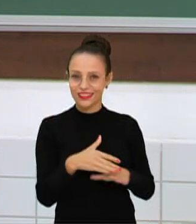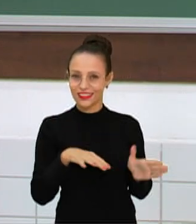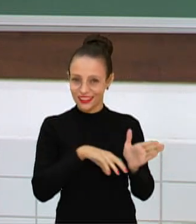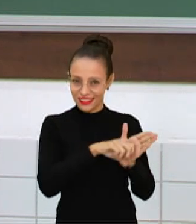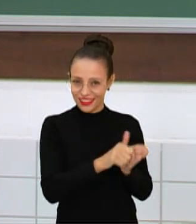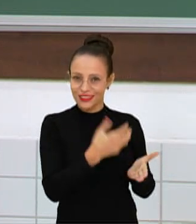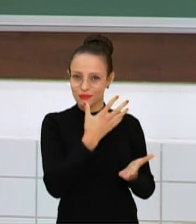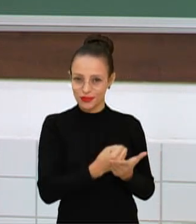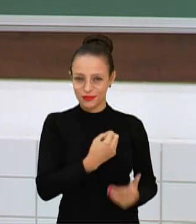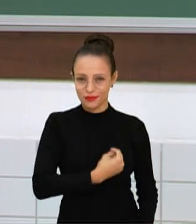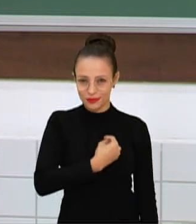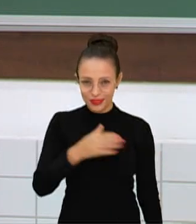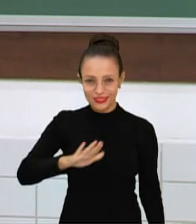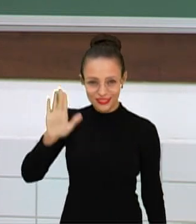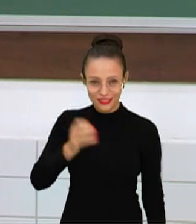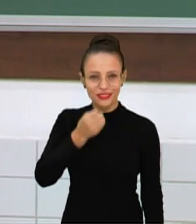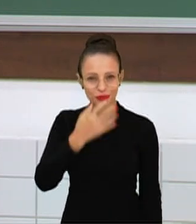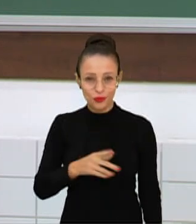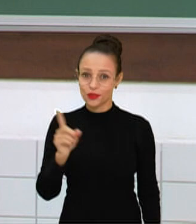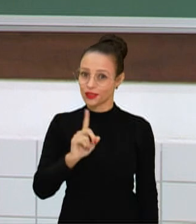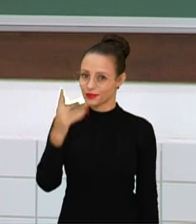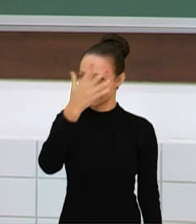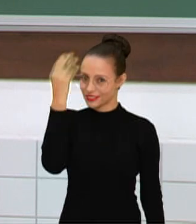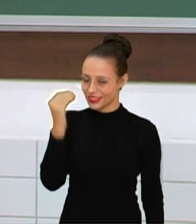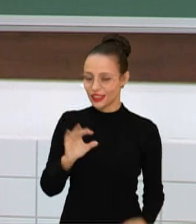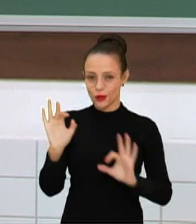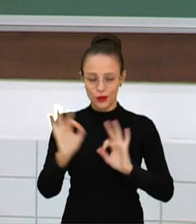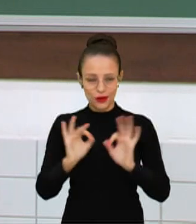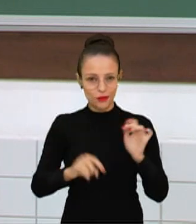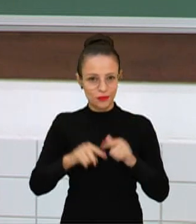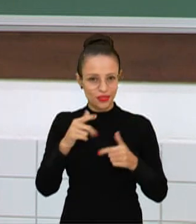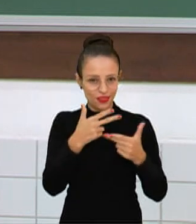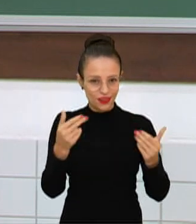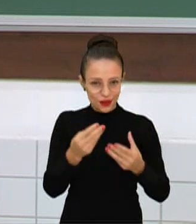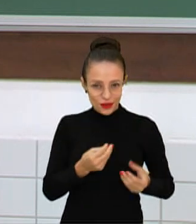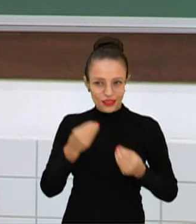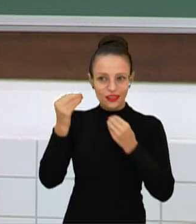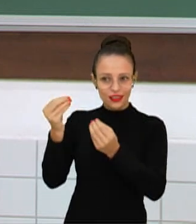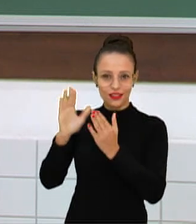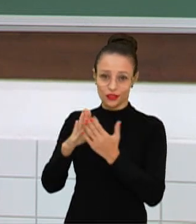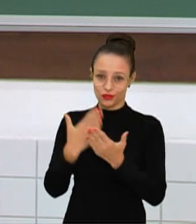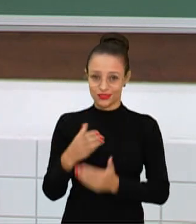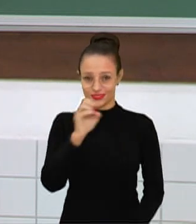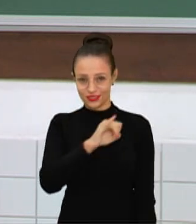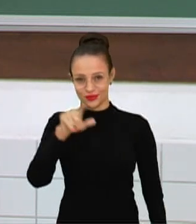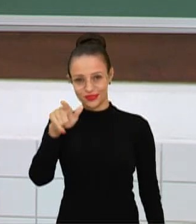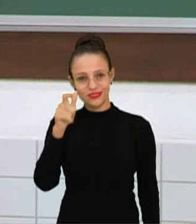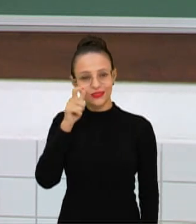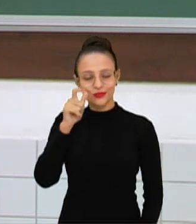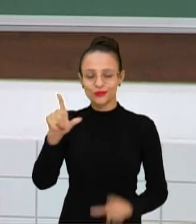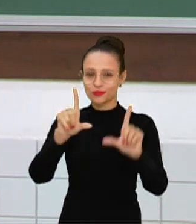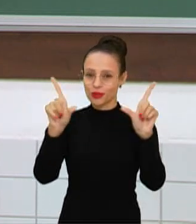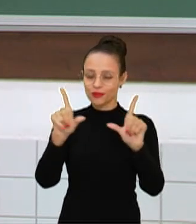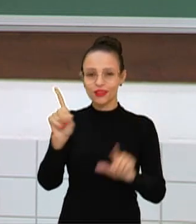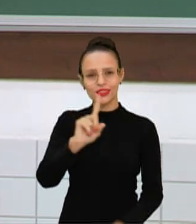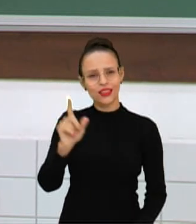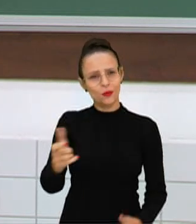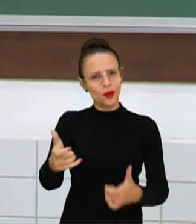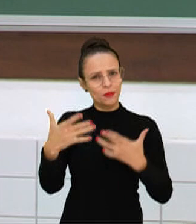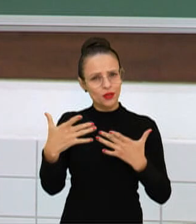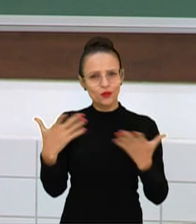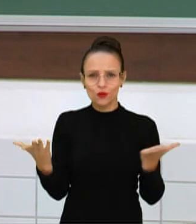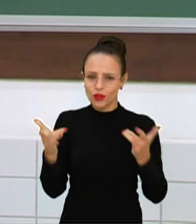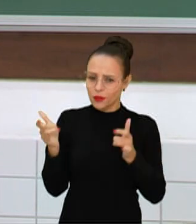tá bom? Não esqueça de organizar o seu material para entregar na escola, se você está assistindo pela TV. E não deixe o professor sozinho